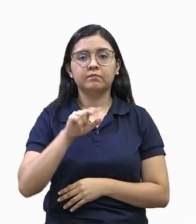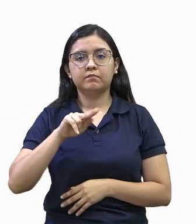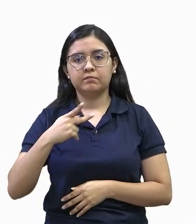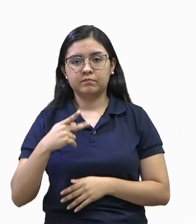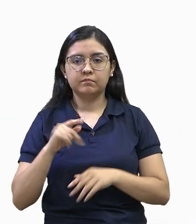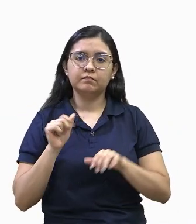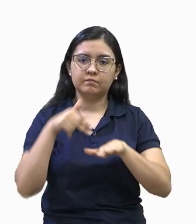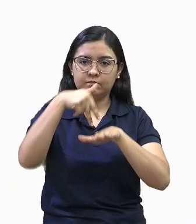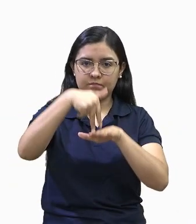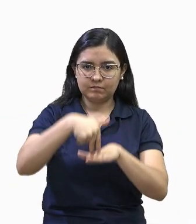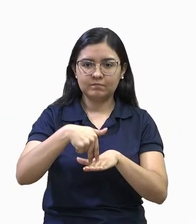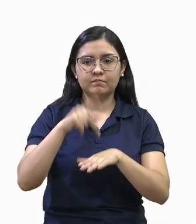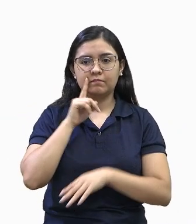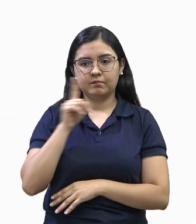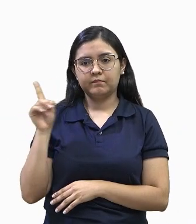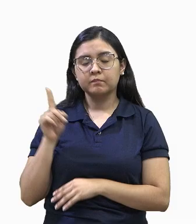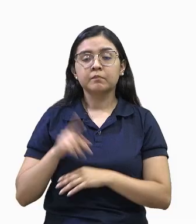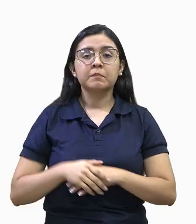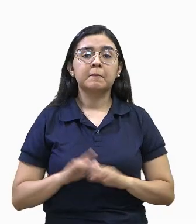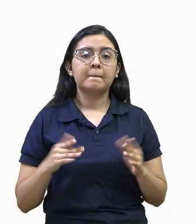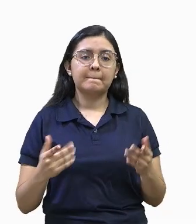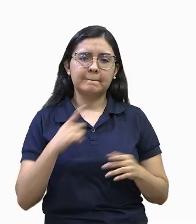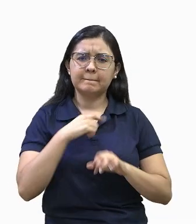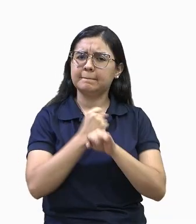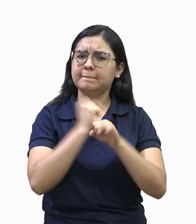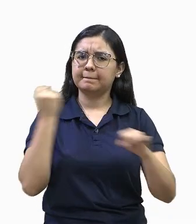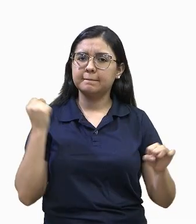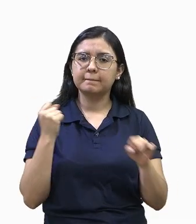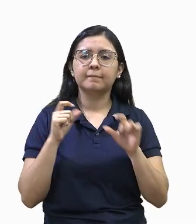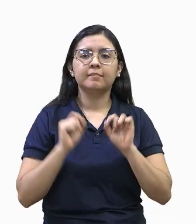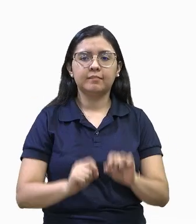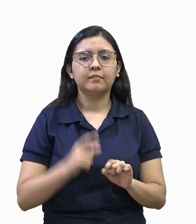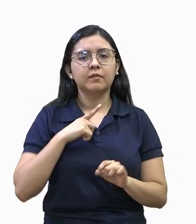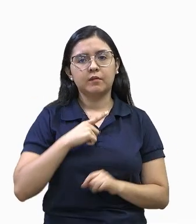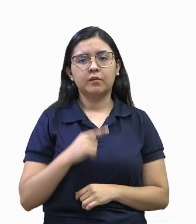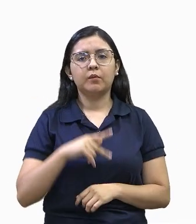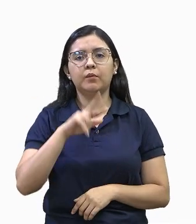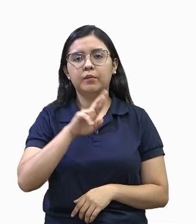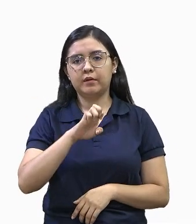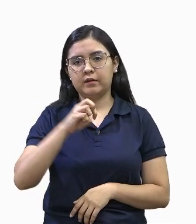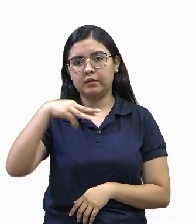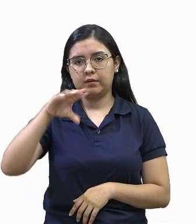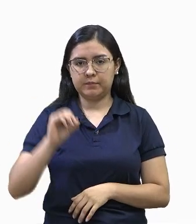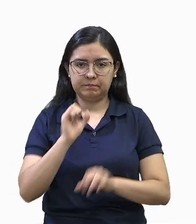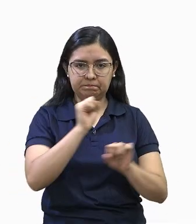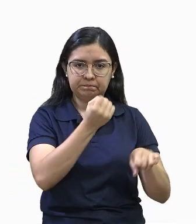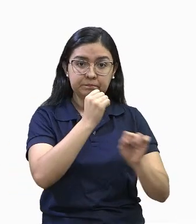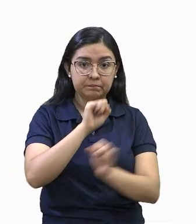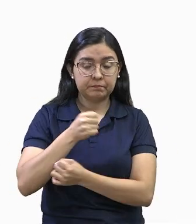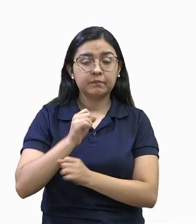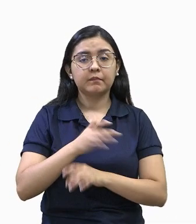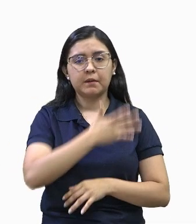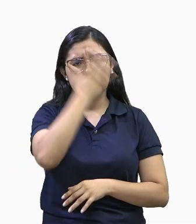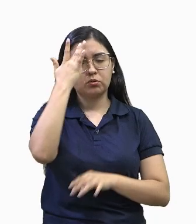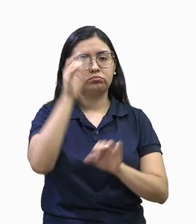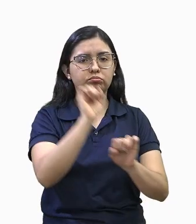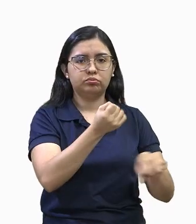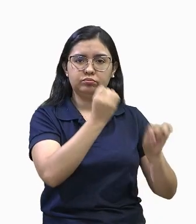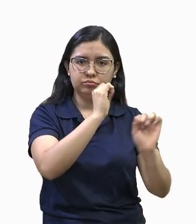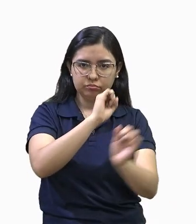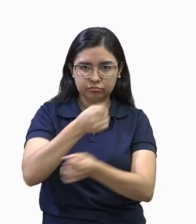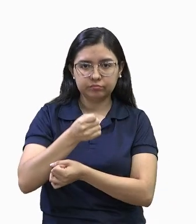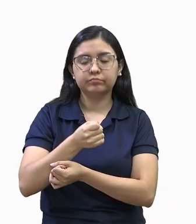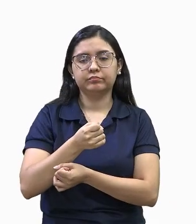prática feita em cima dessa prancha enorme aí com um remo também bem comprido. A pessoa sai remando em